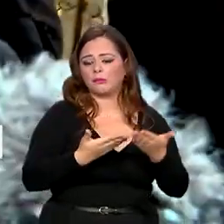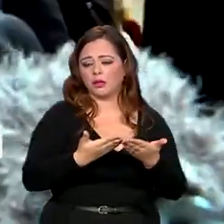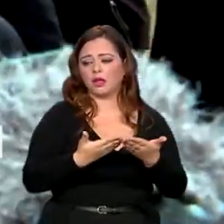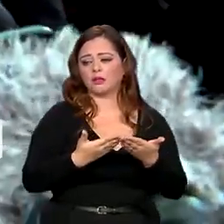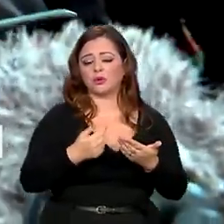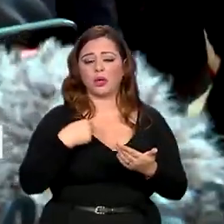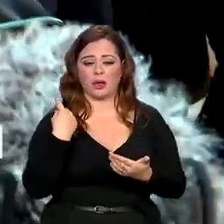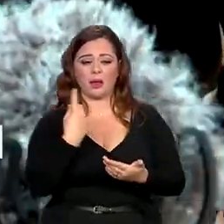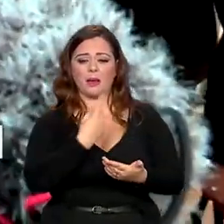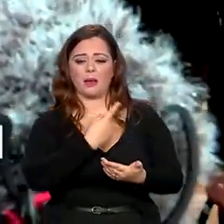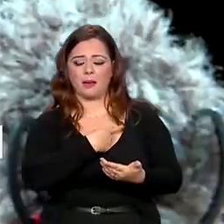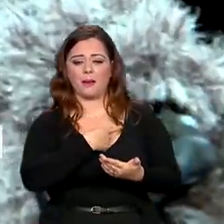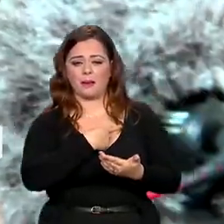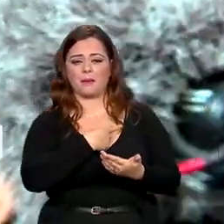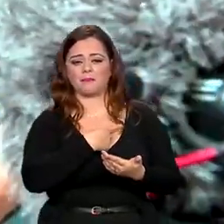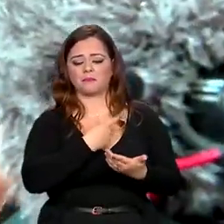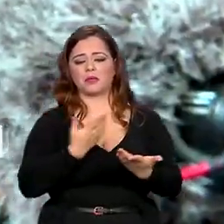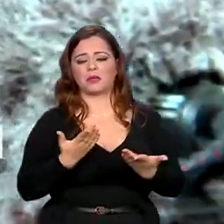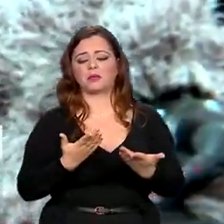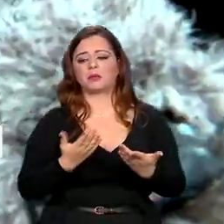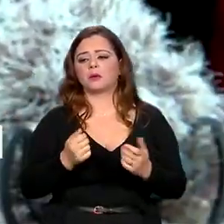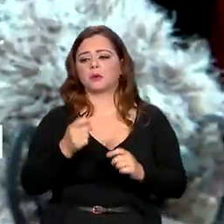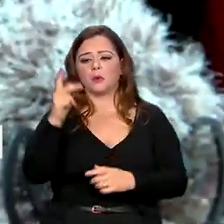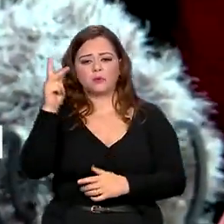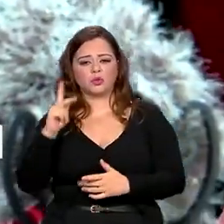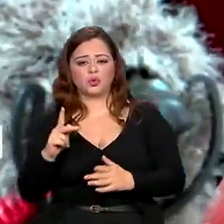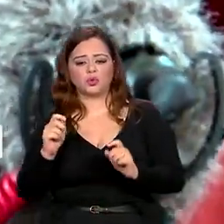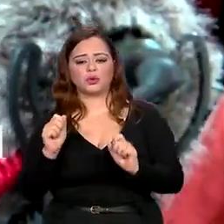minha delegação foi recebida, é uma coisa